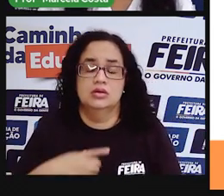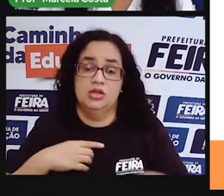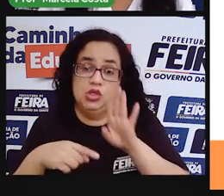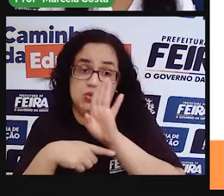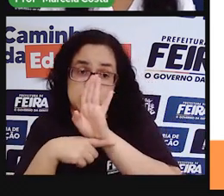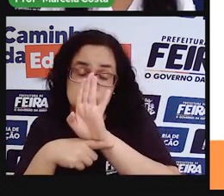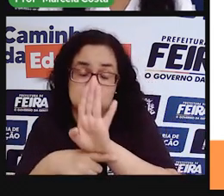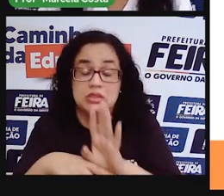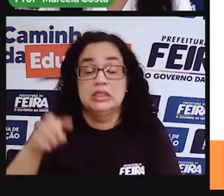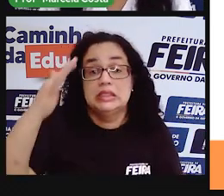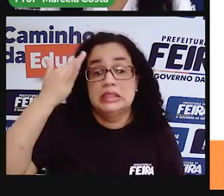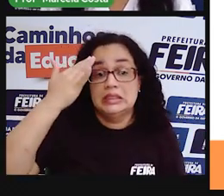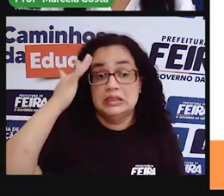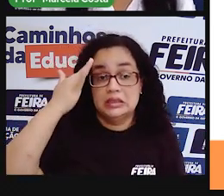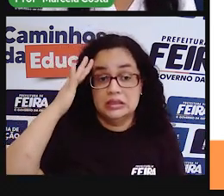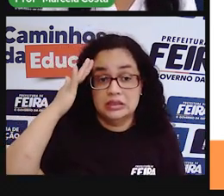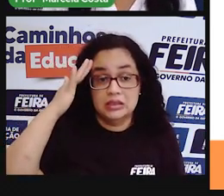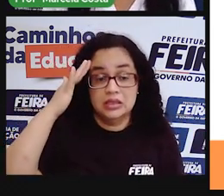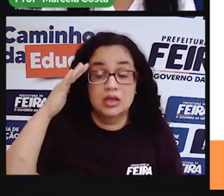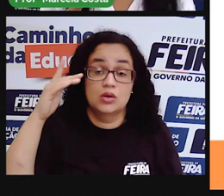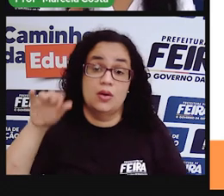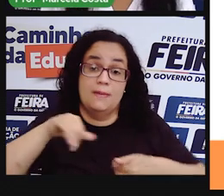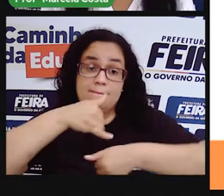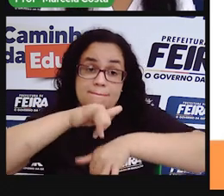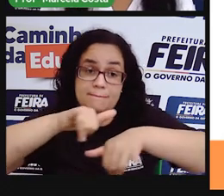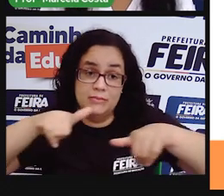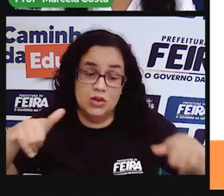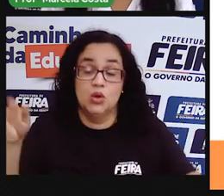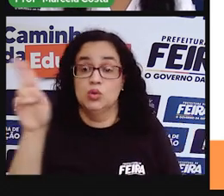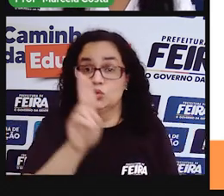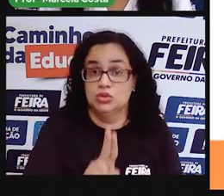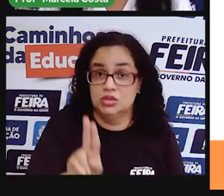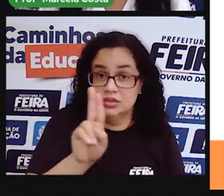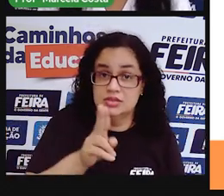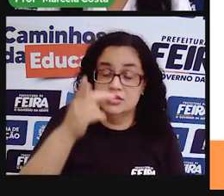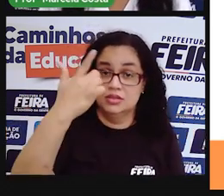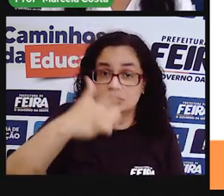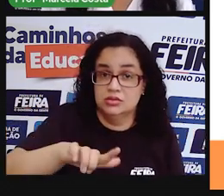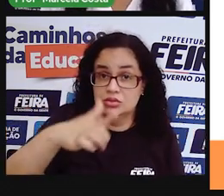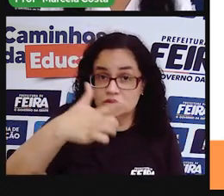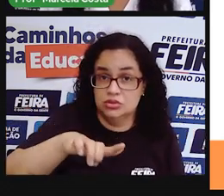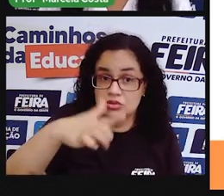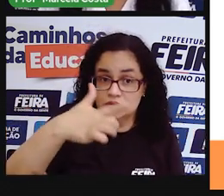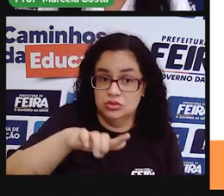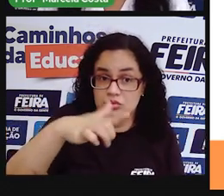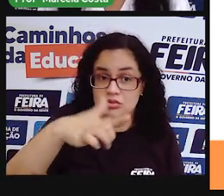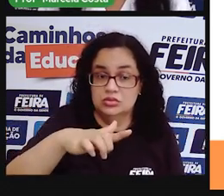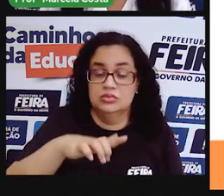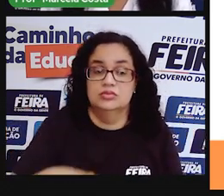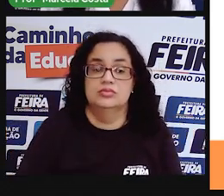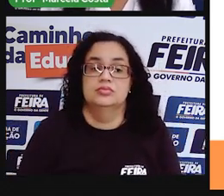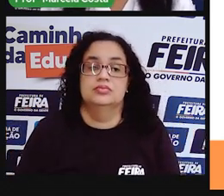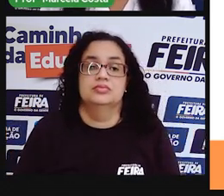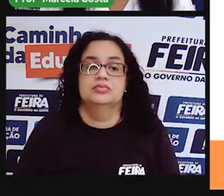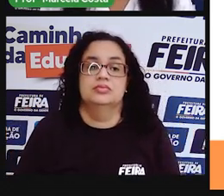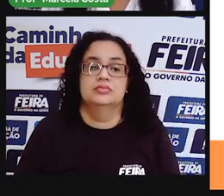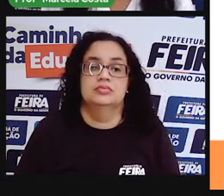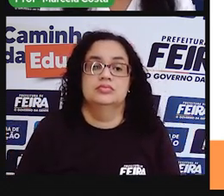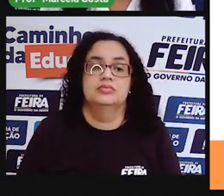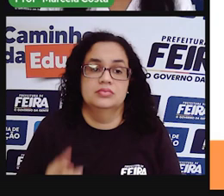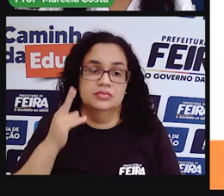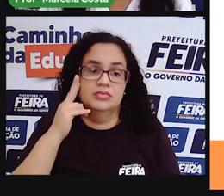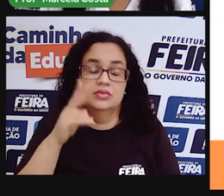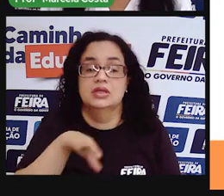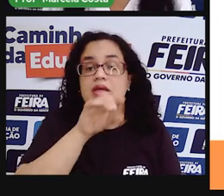a entender que o produto é reciclável e quando você vê as lixeiras com as cores diferentes, aí vai ver também que